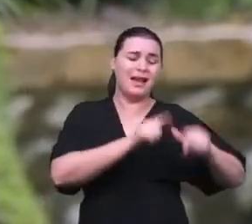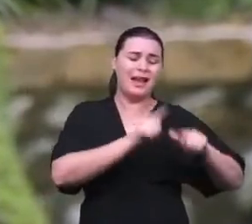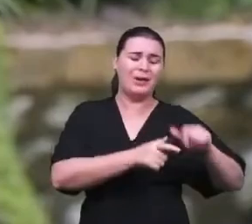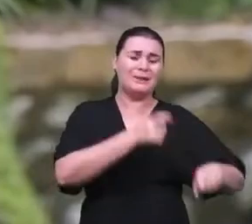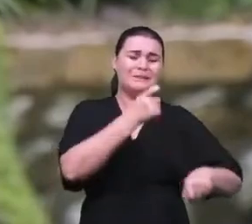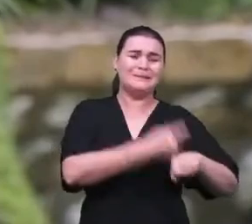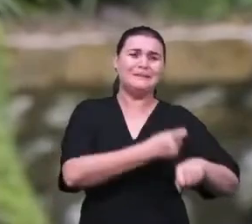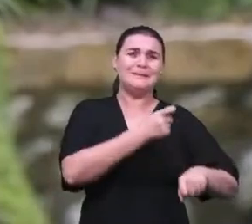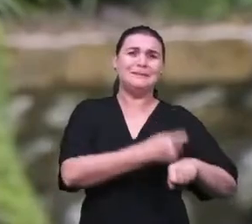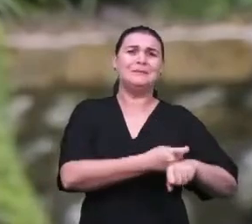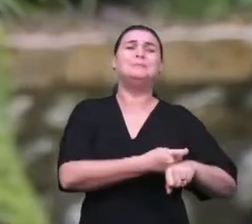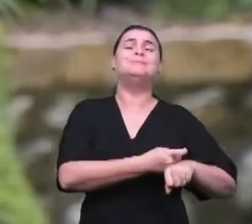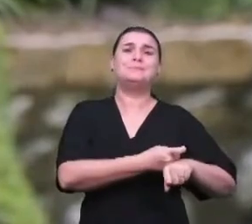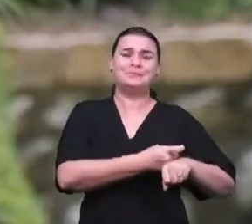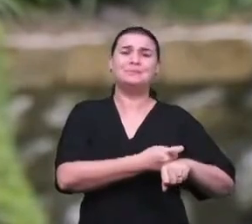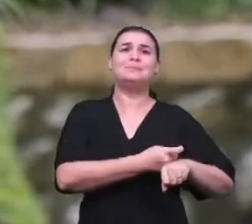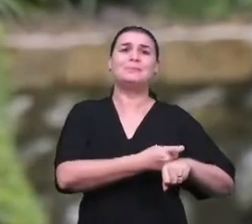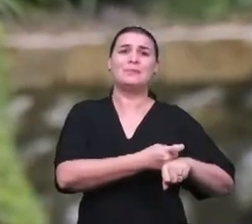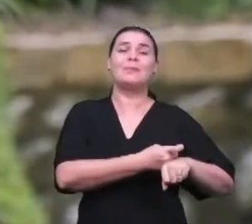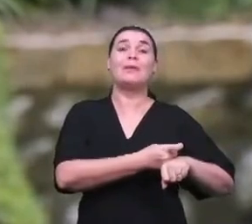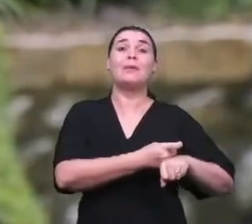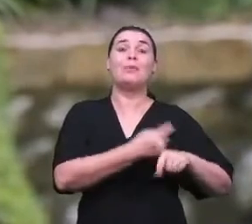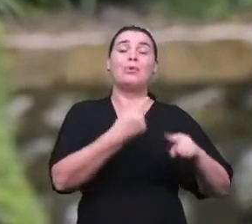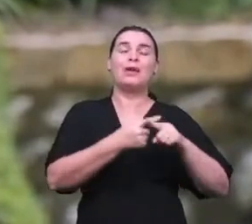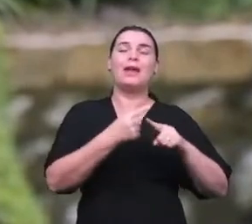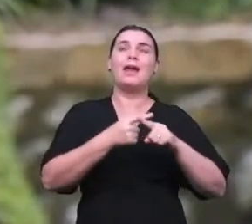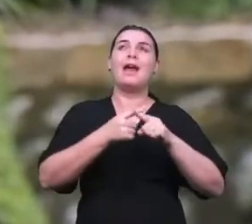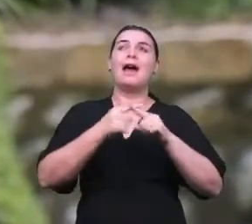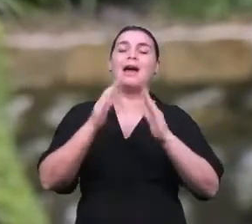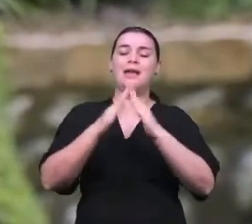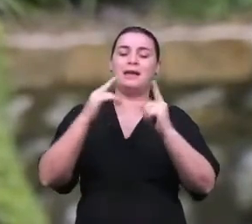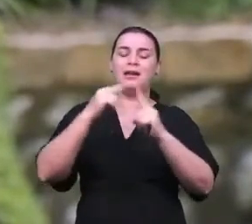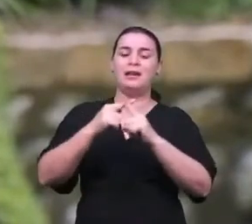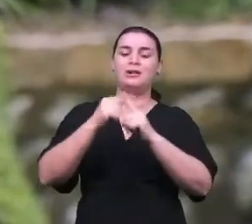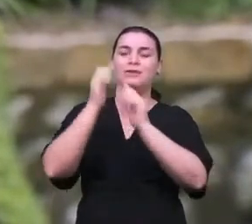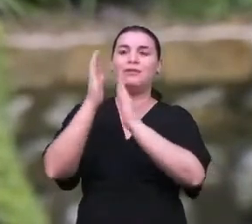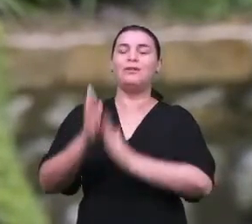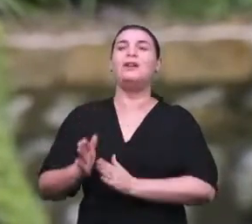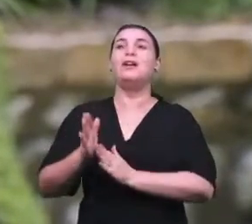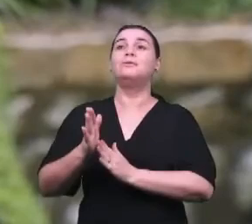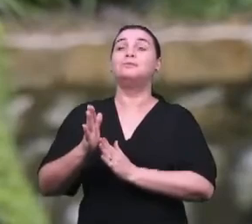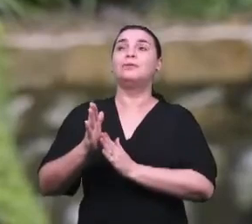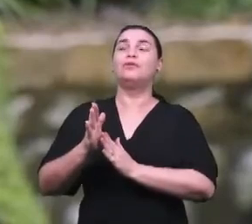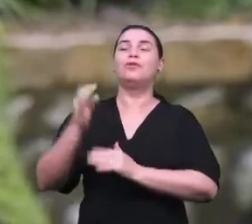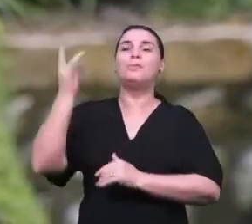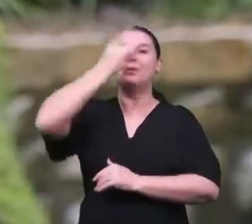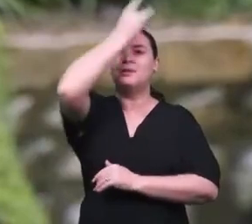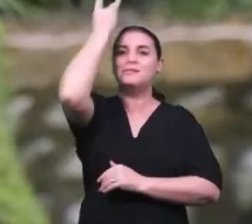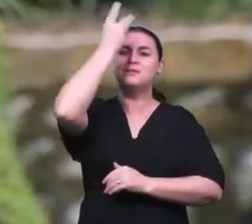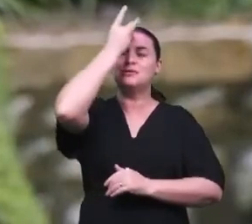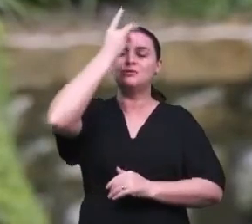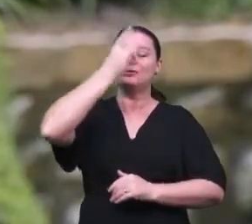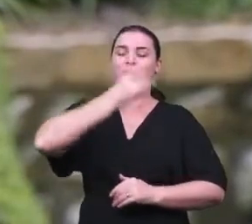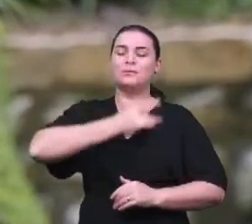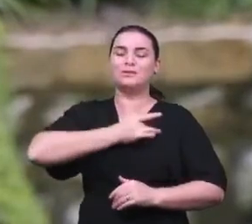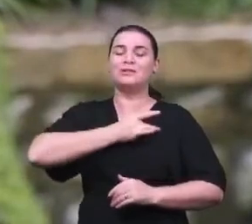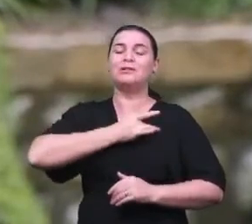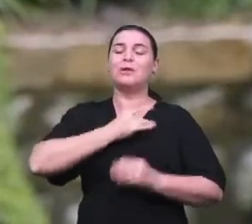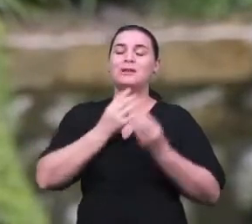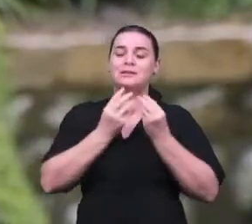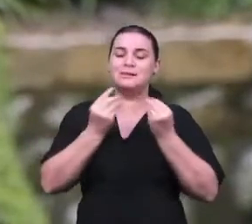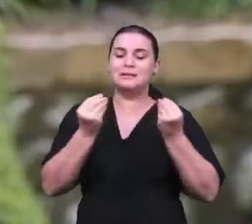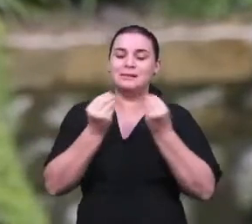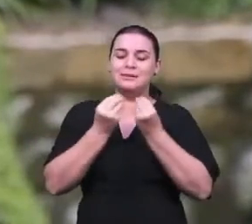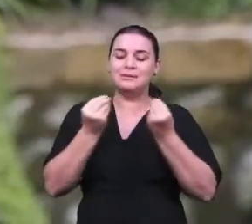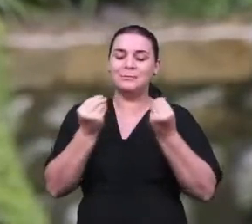ela foi batizada com o Espírito Santo. É um coração de carne, é um coração sensível ao Senhor. Então esse é um dos